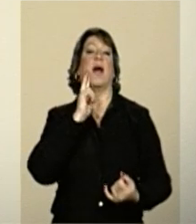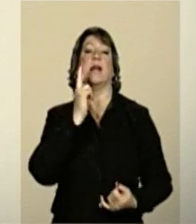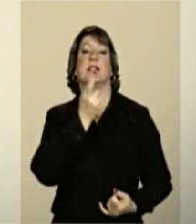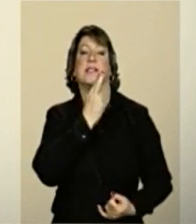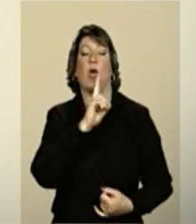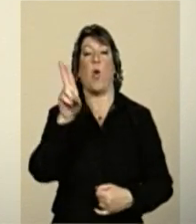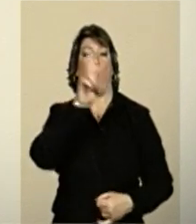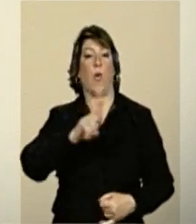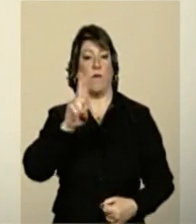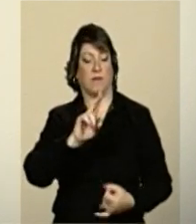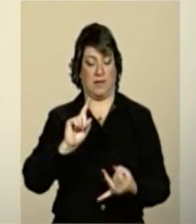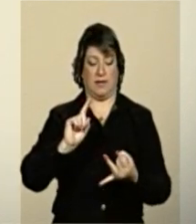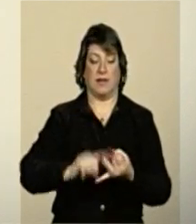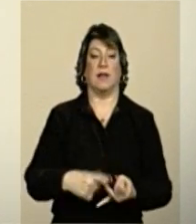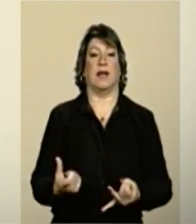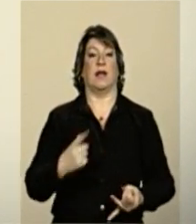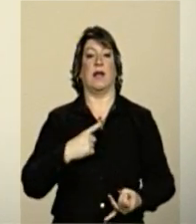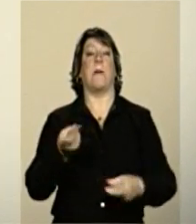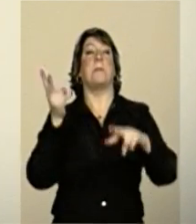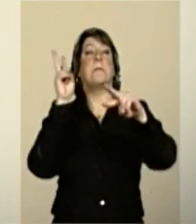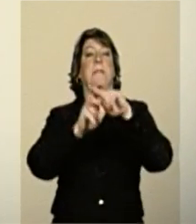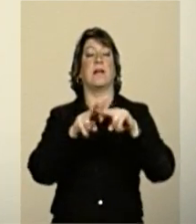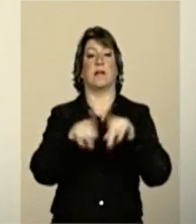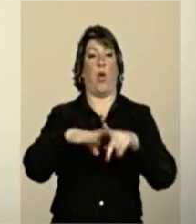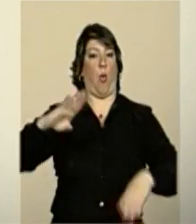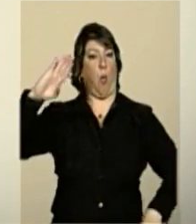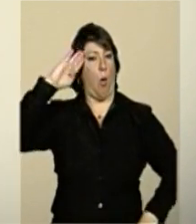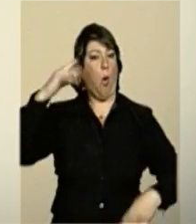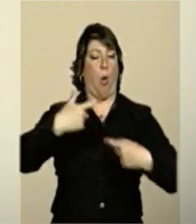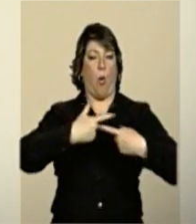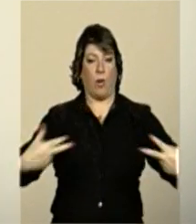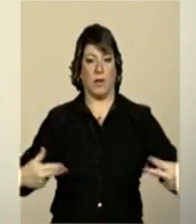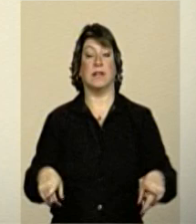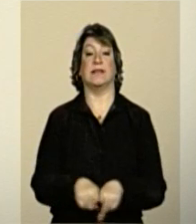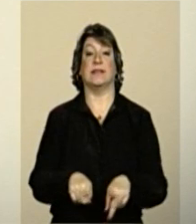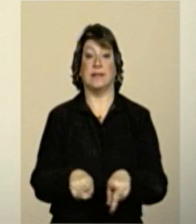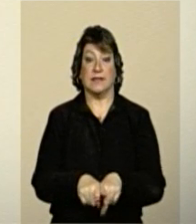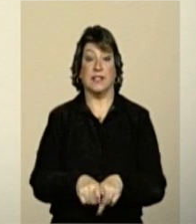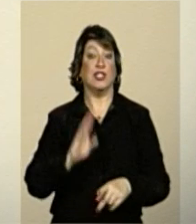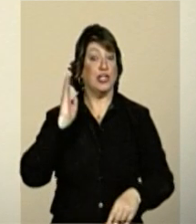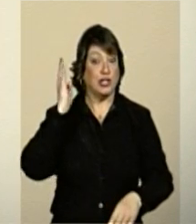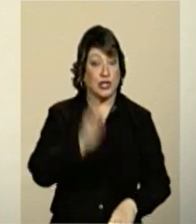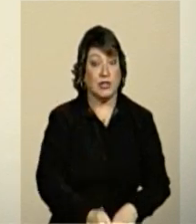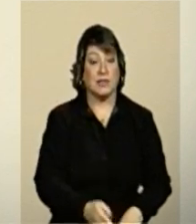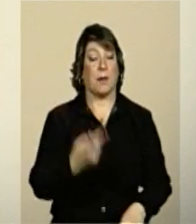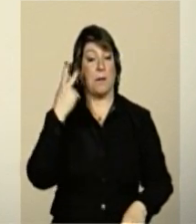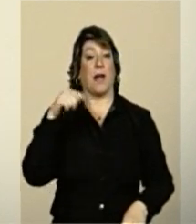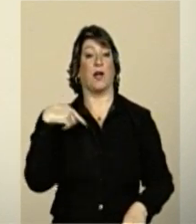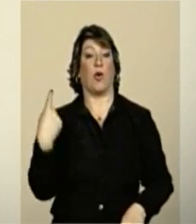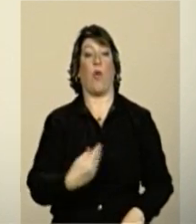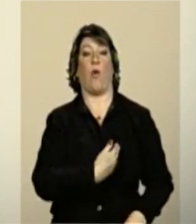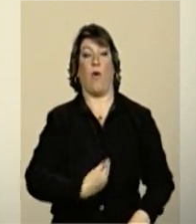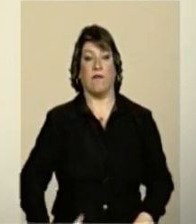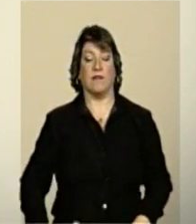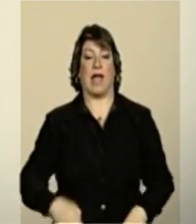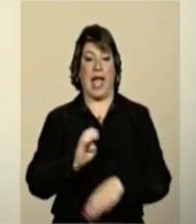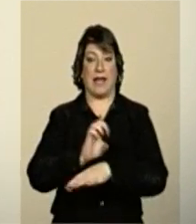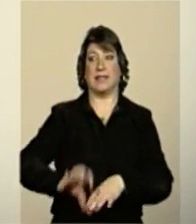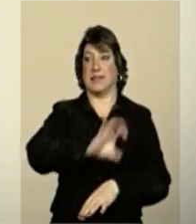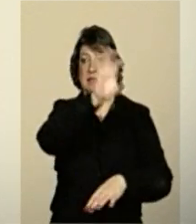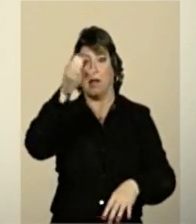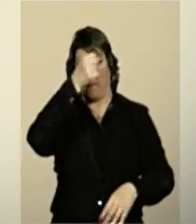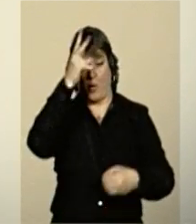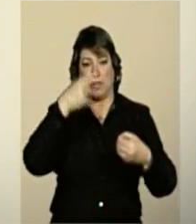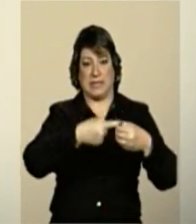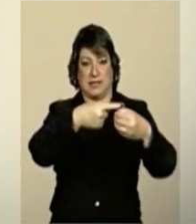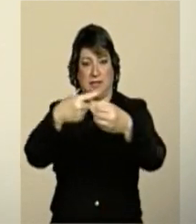restaurantes universitários, presídios e quartéis, e também diretamente para os governos estaduais e